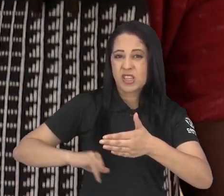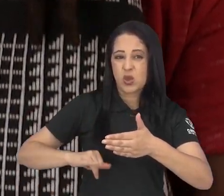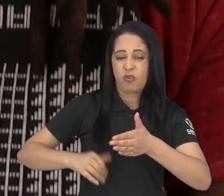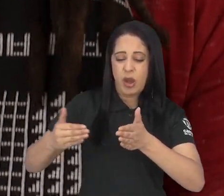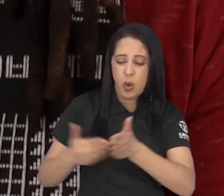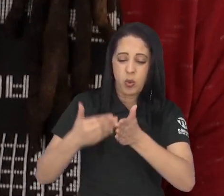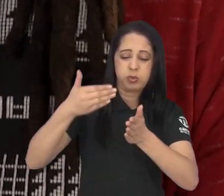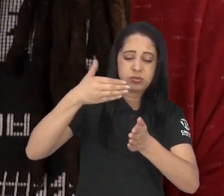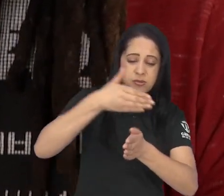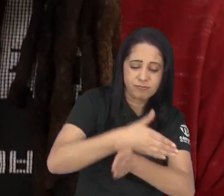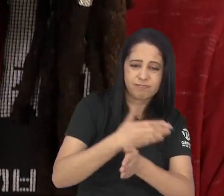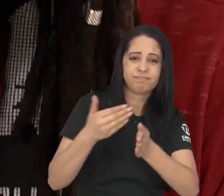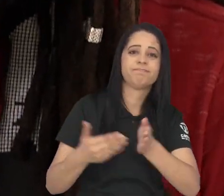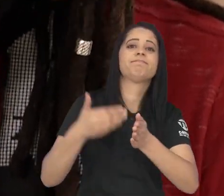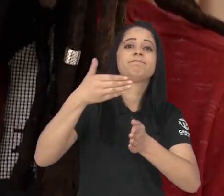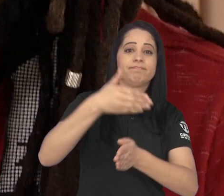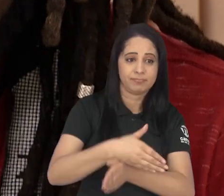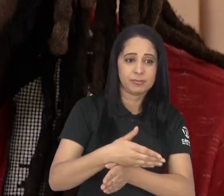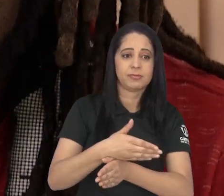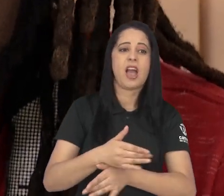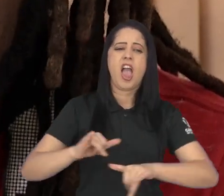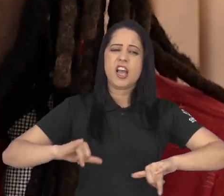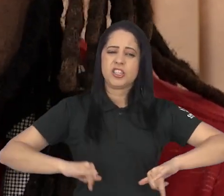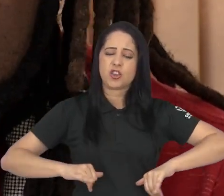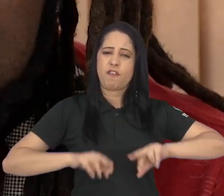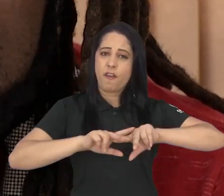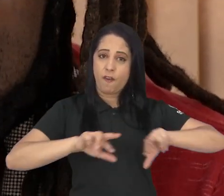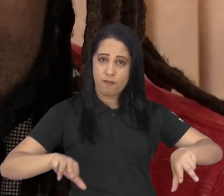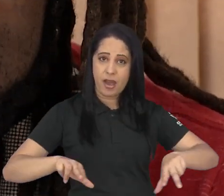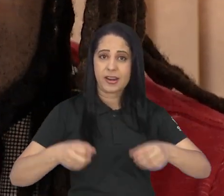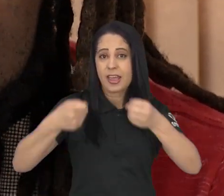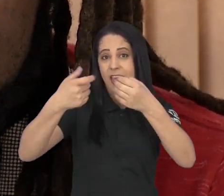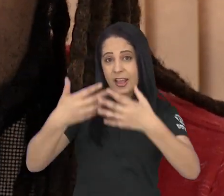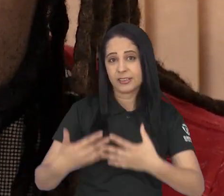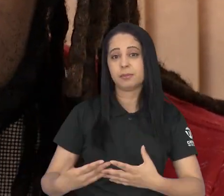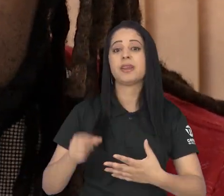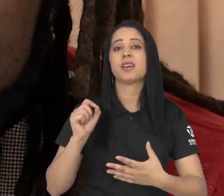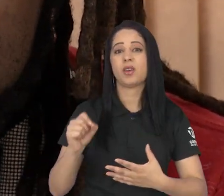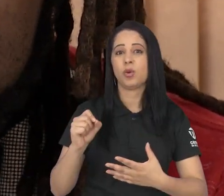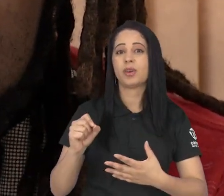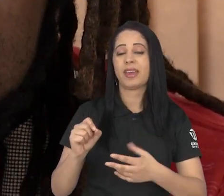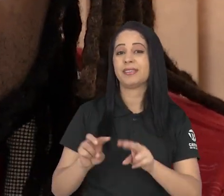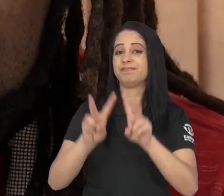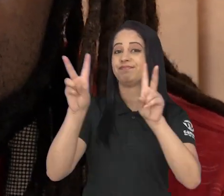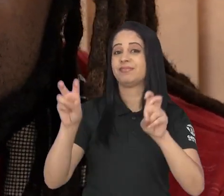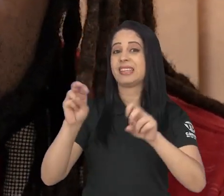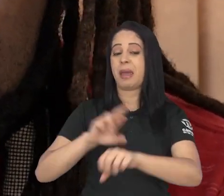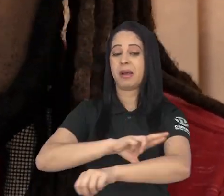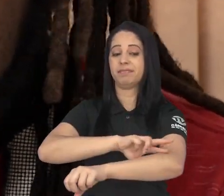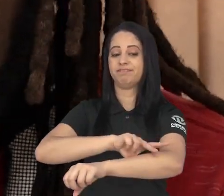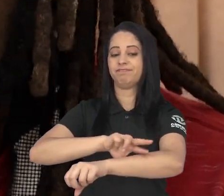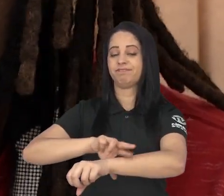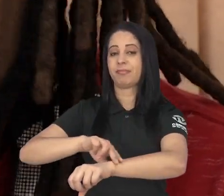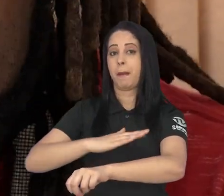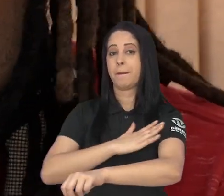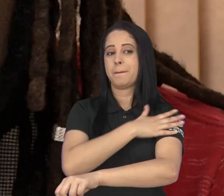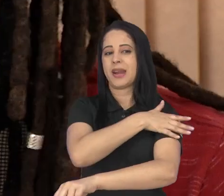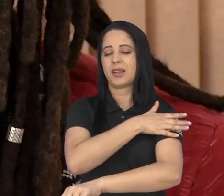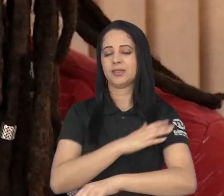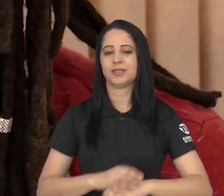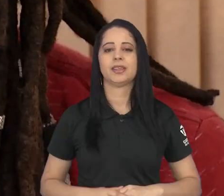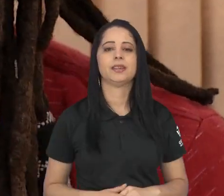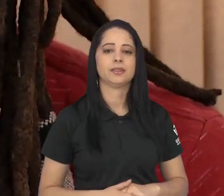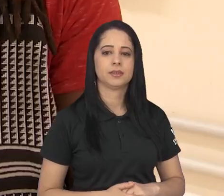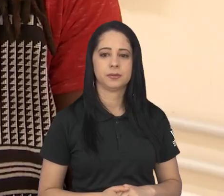passar por diversas Barreiras para se destacar na área Parte dessas dificuldades ele relata estiveram relacionadas com